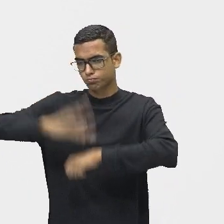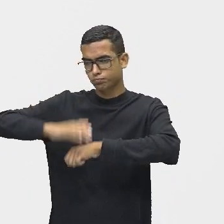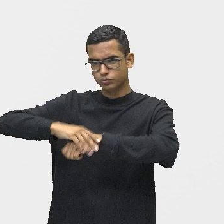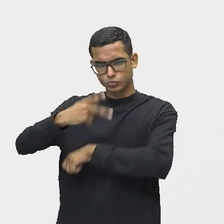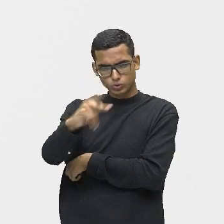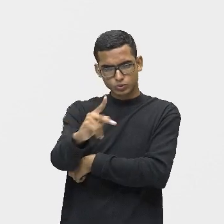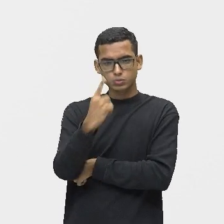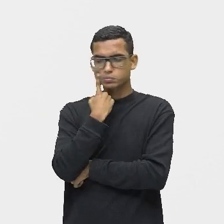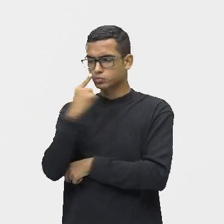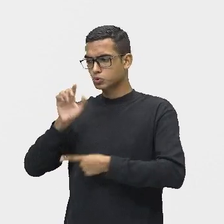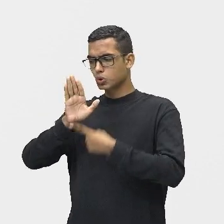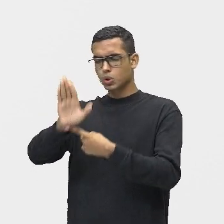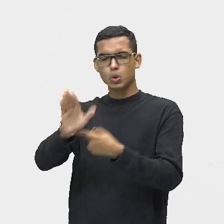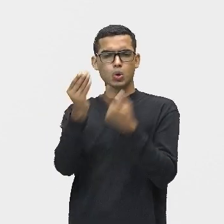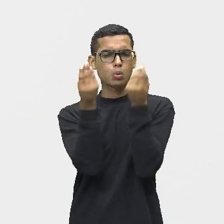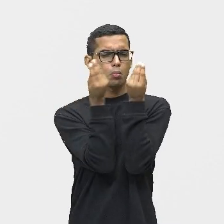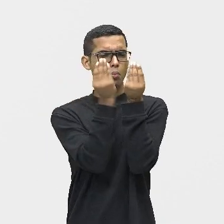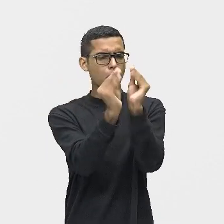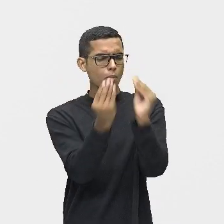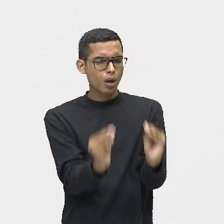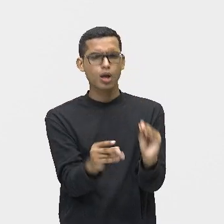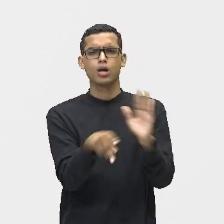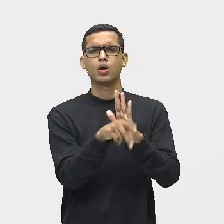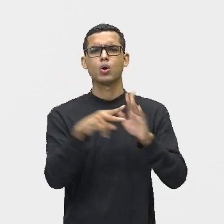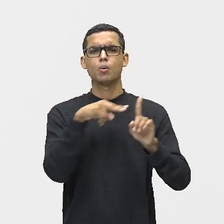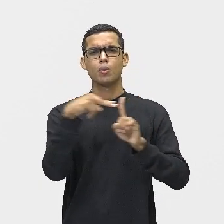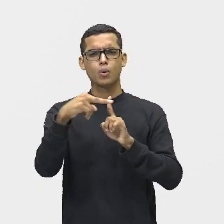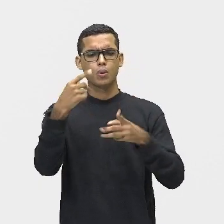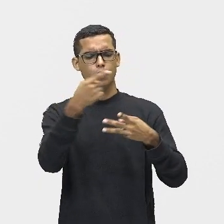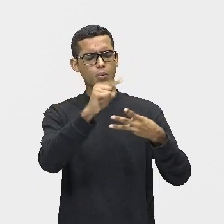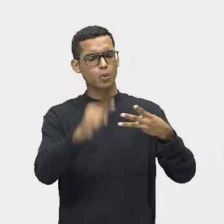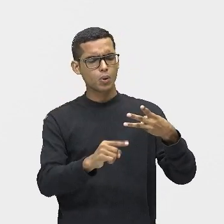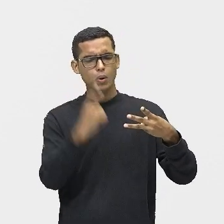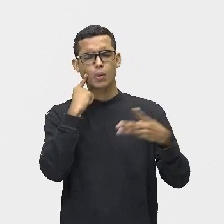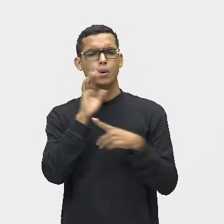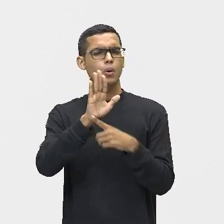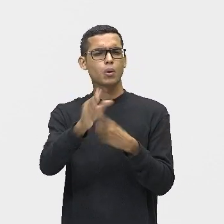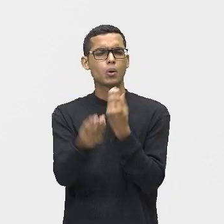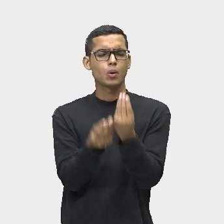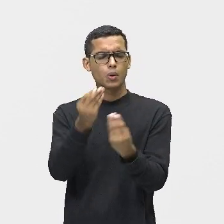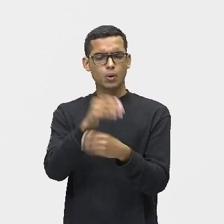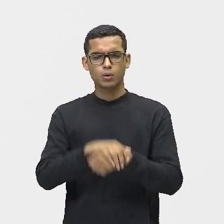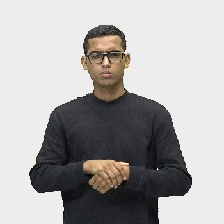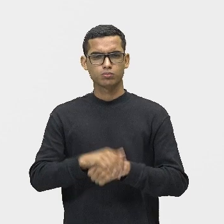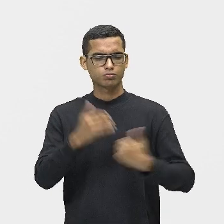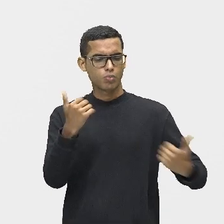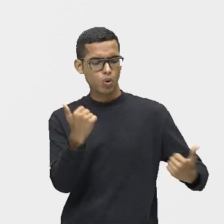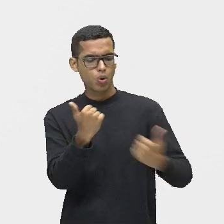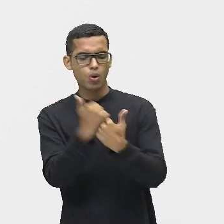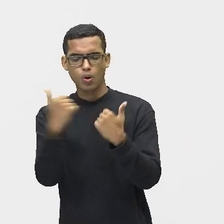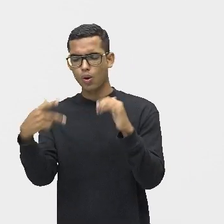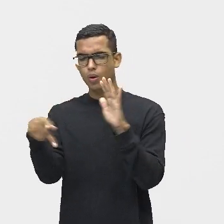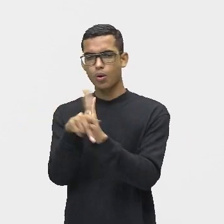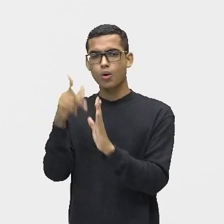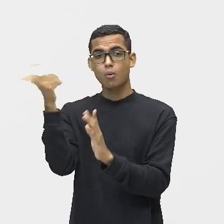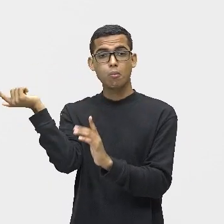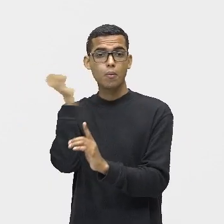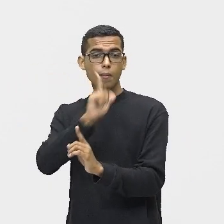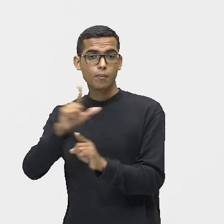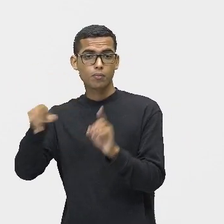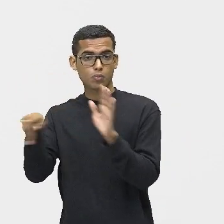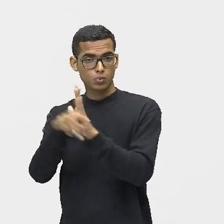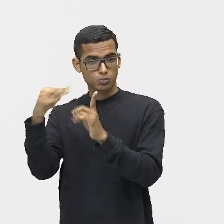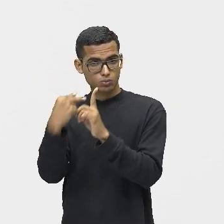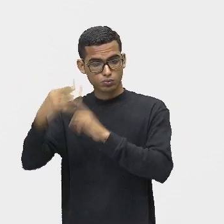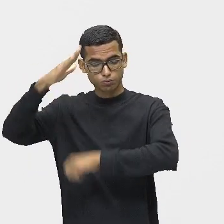exatamente nesses pontos o que você apresenta como suporte para o seu ponto